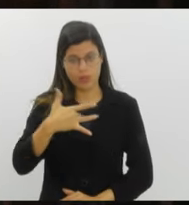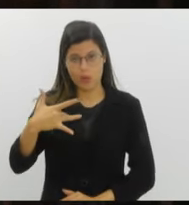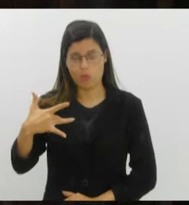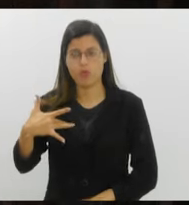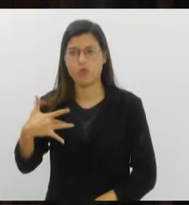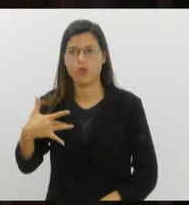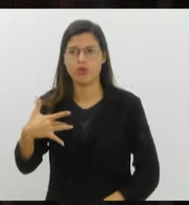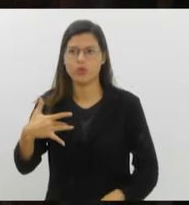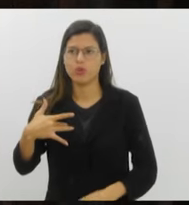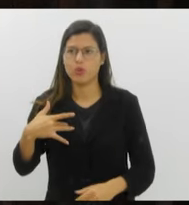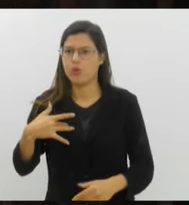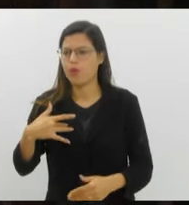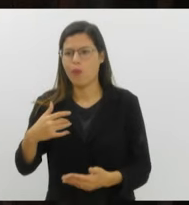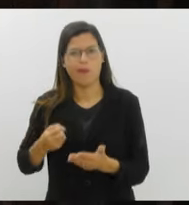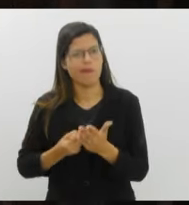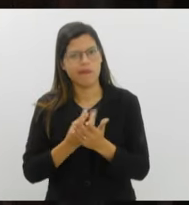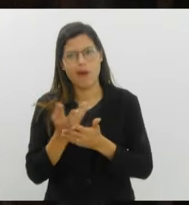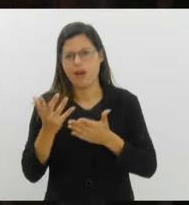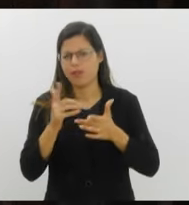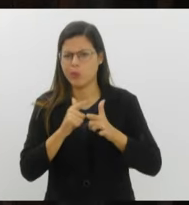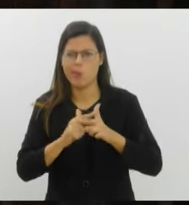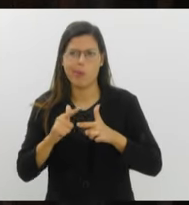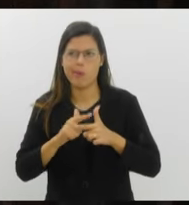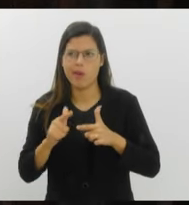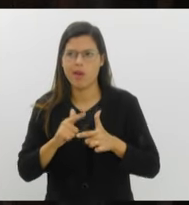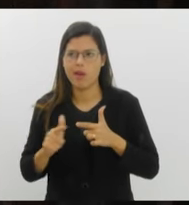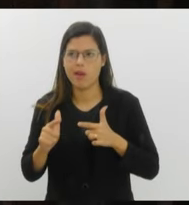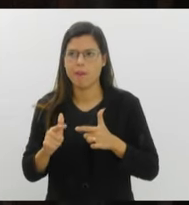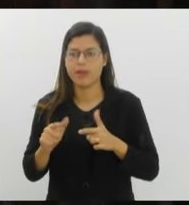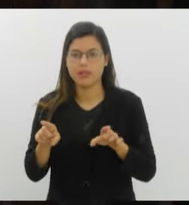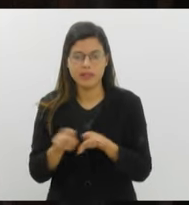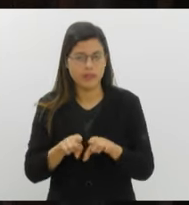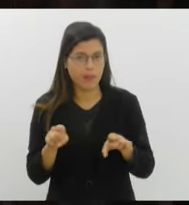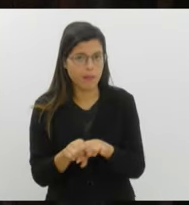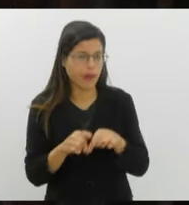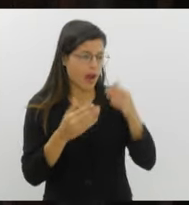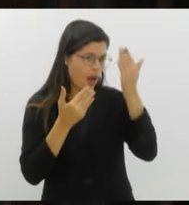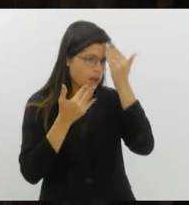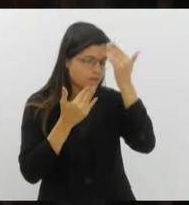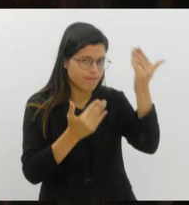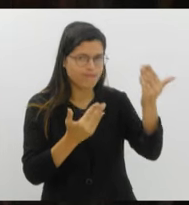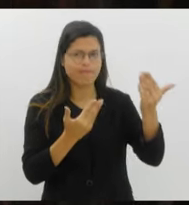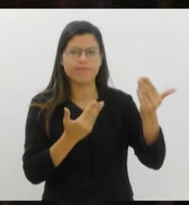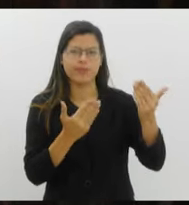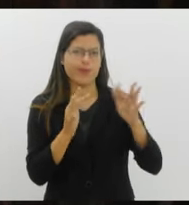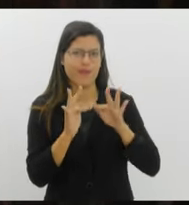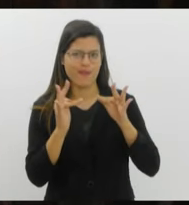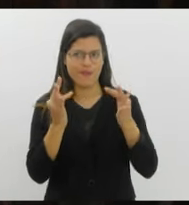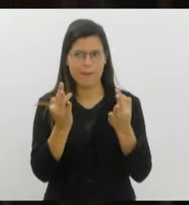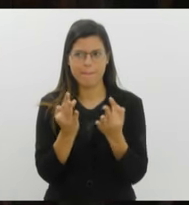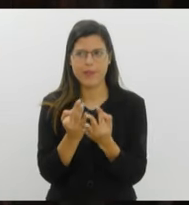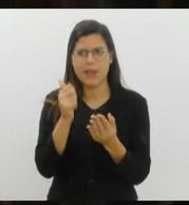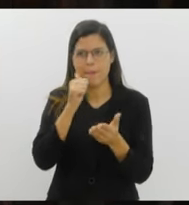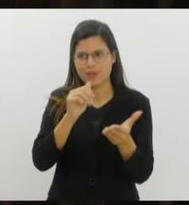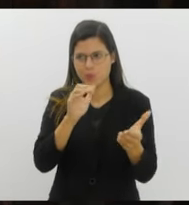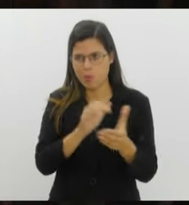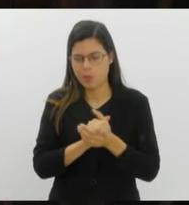tantas tribulações. Trago aqui minha gratidão à minha família, está aqui minha